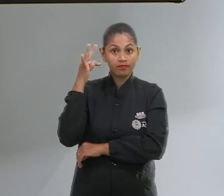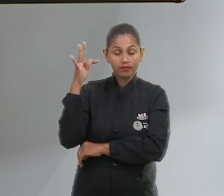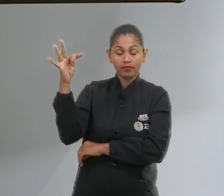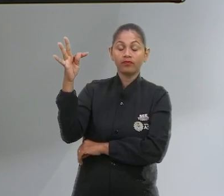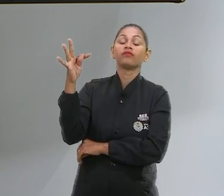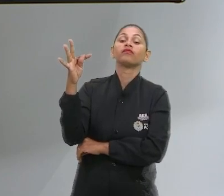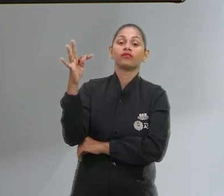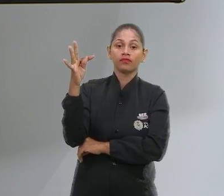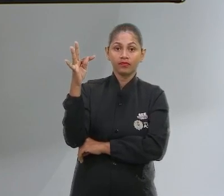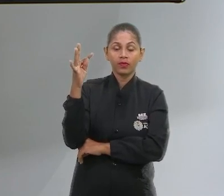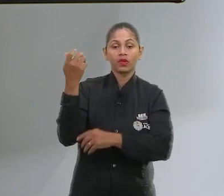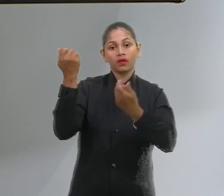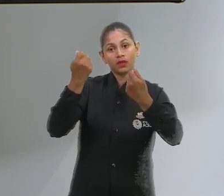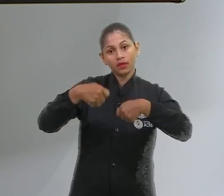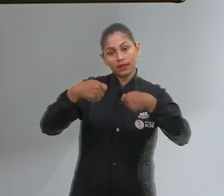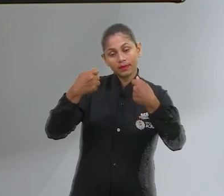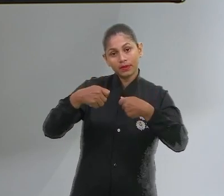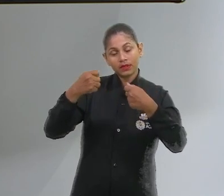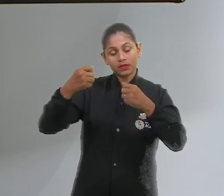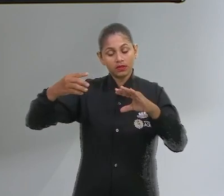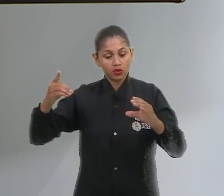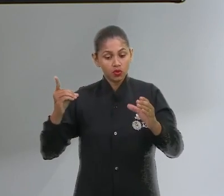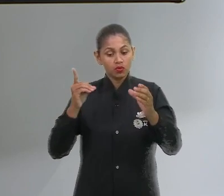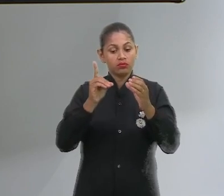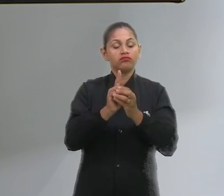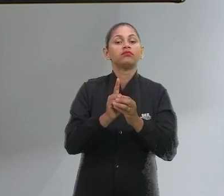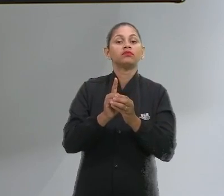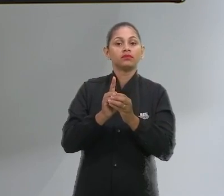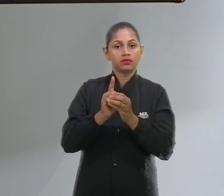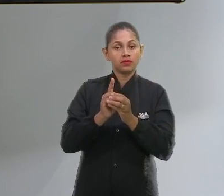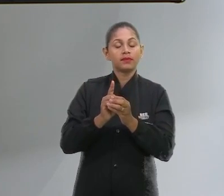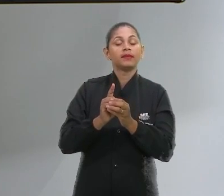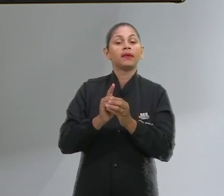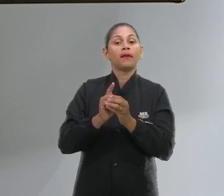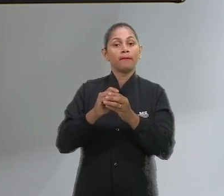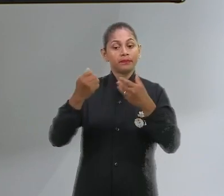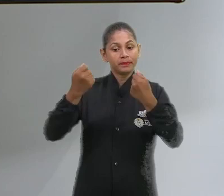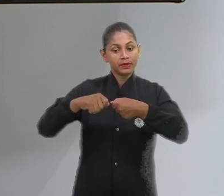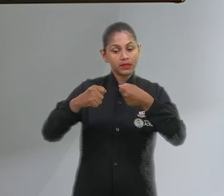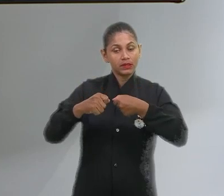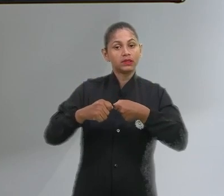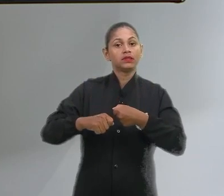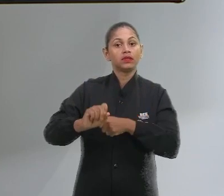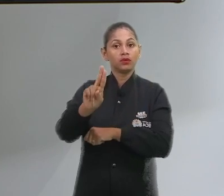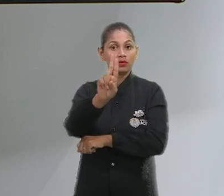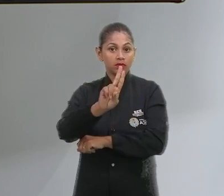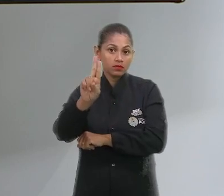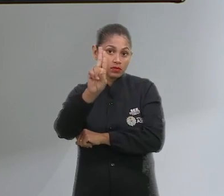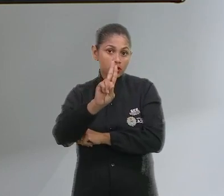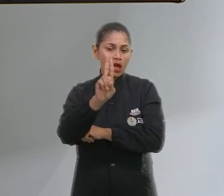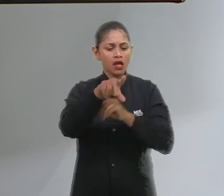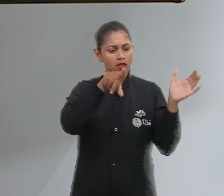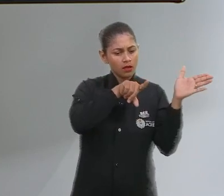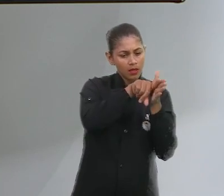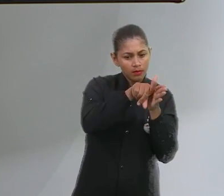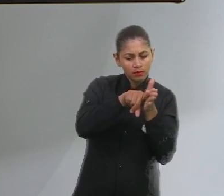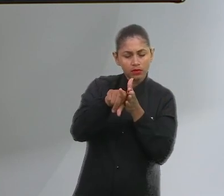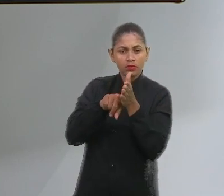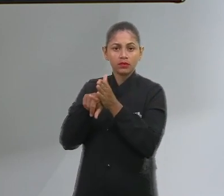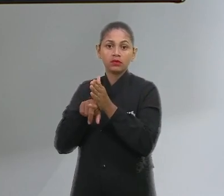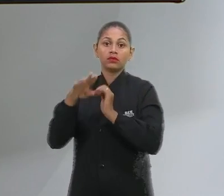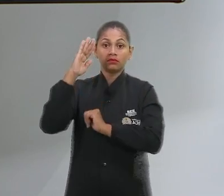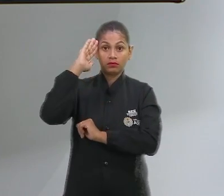as teorias elas precisam ser empregadas, elas precisam ser utilizadas com a finalidade de entender